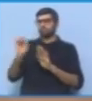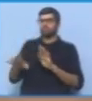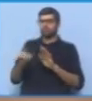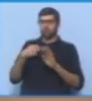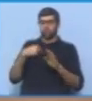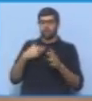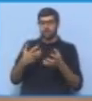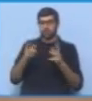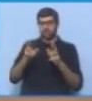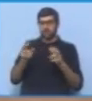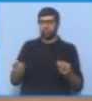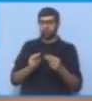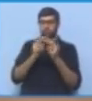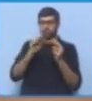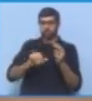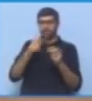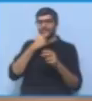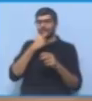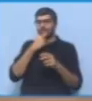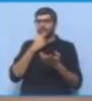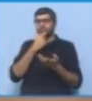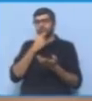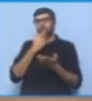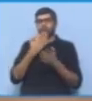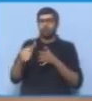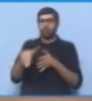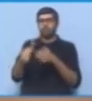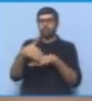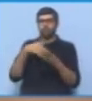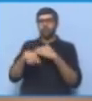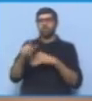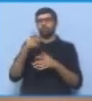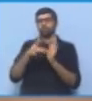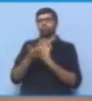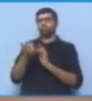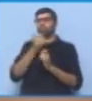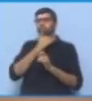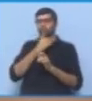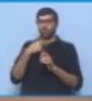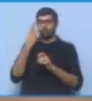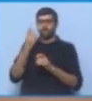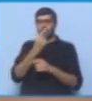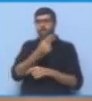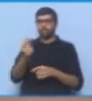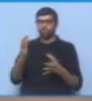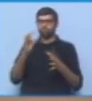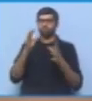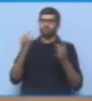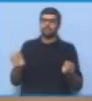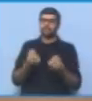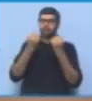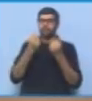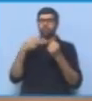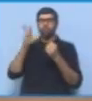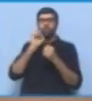lugar do encontro, de quem é peregrino, está a caminho. E o que Jesus faz é agarra cada vida, escuta cada vida e dá um sentido para hoje.